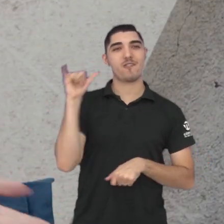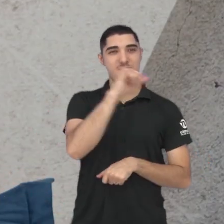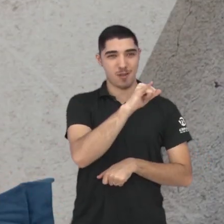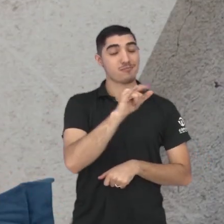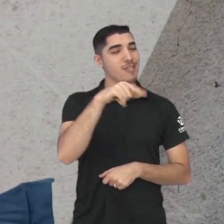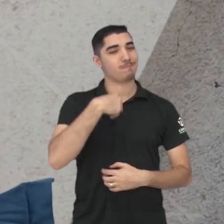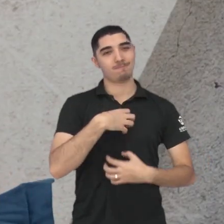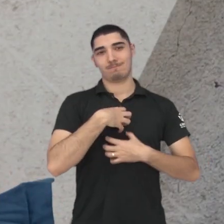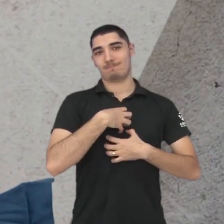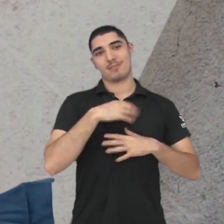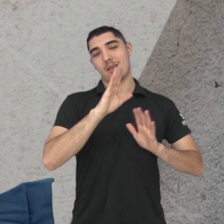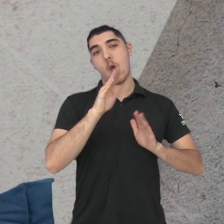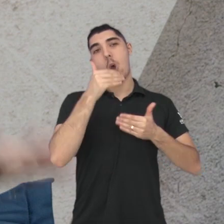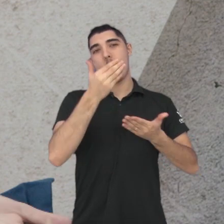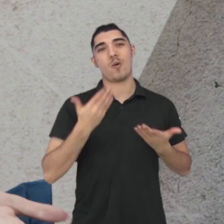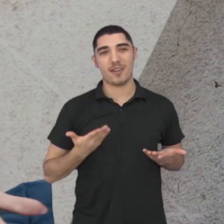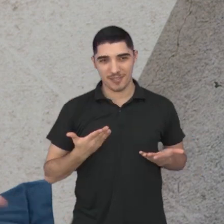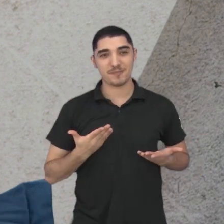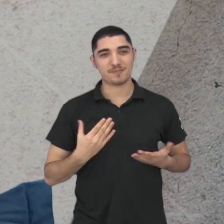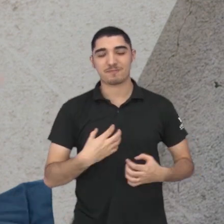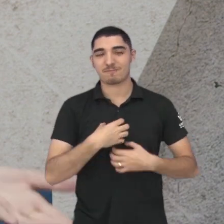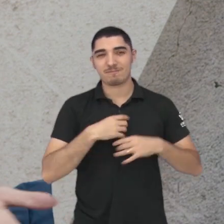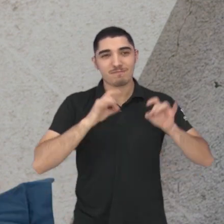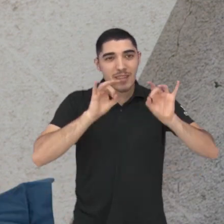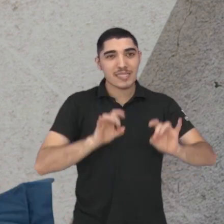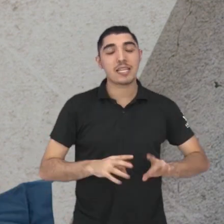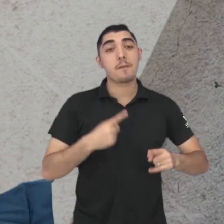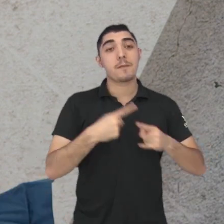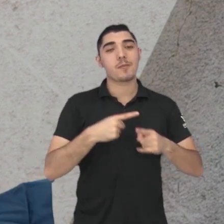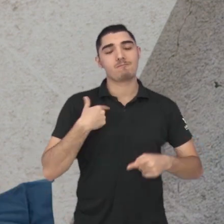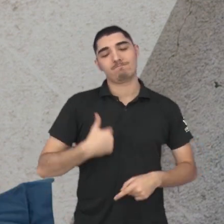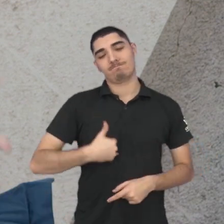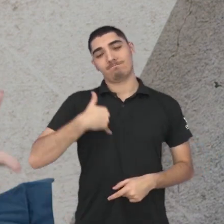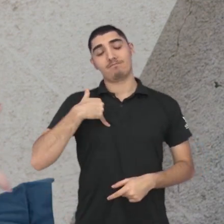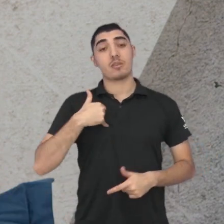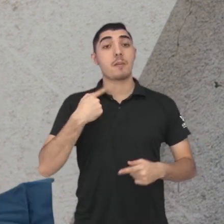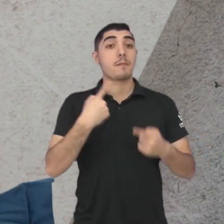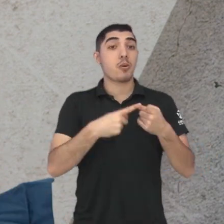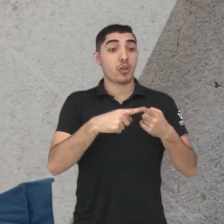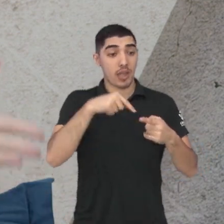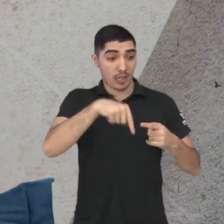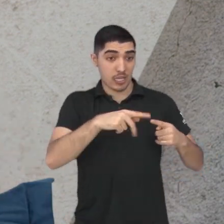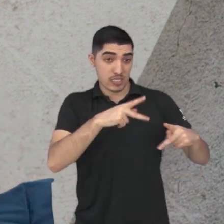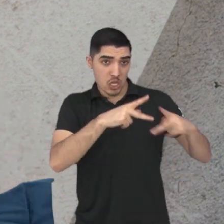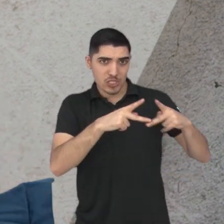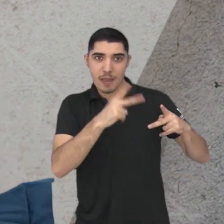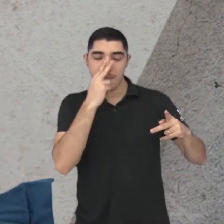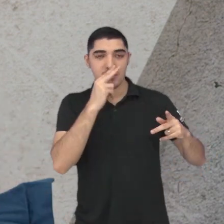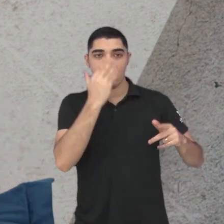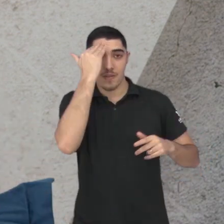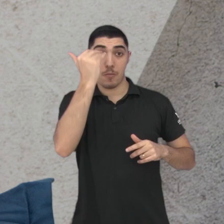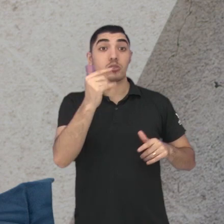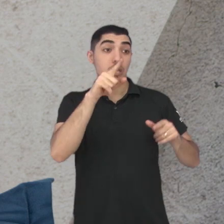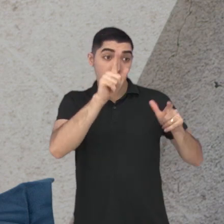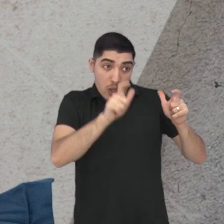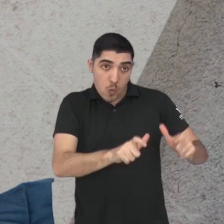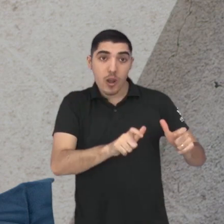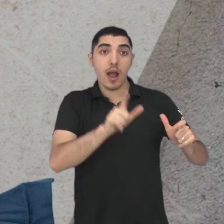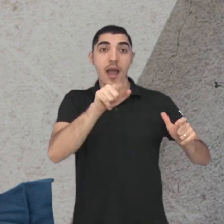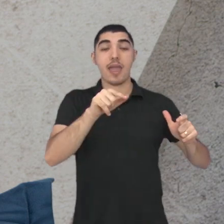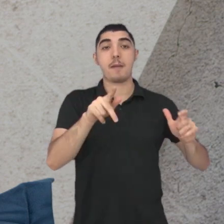a gente. Então, a gente tem as empresas aqui que trabalham com isso, então isso levanta muito a cidade. Apesar de ser uma cidade de